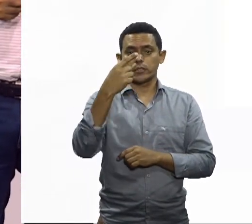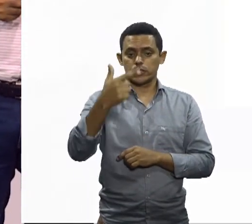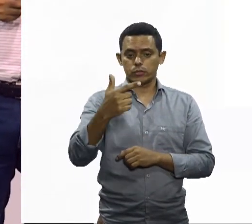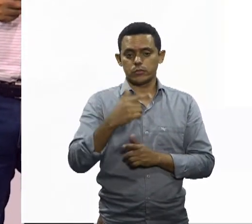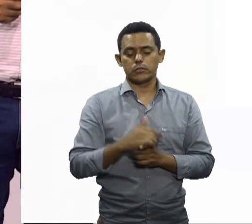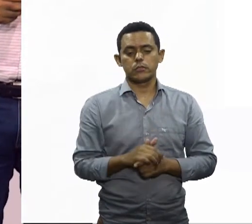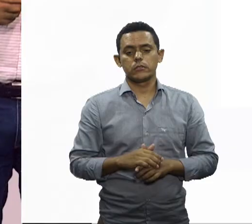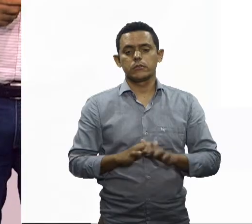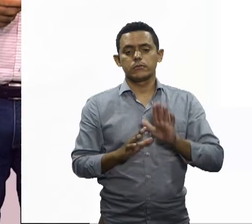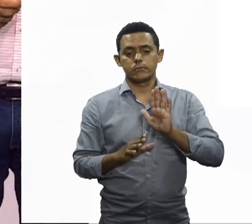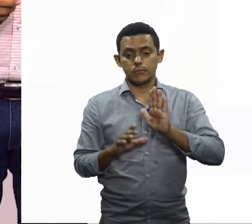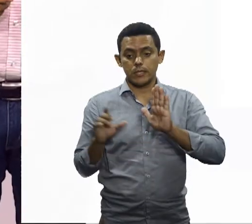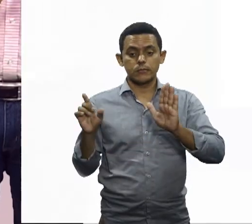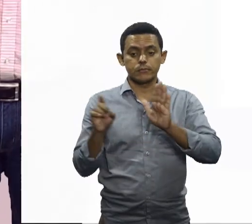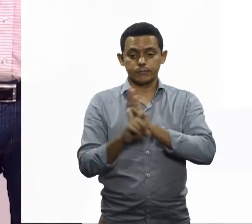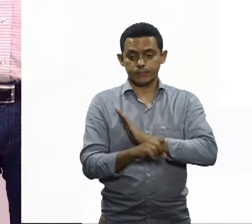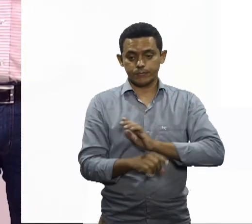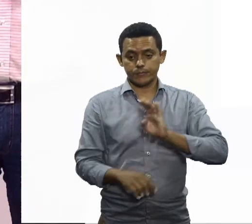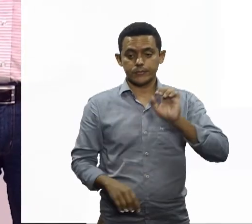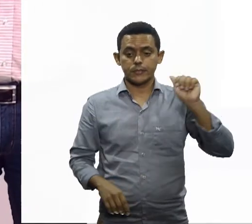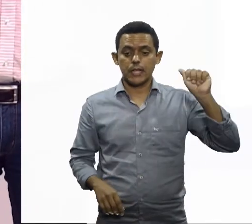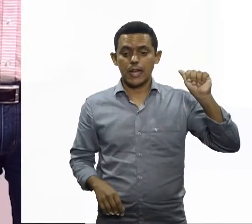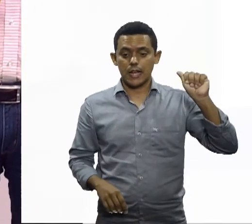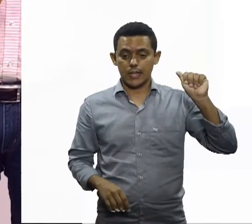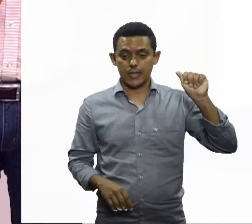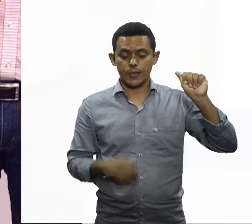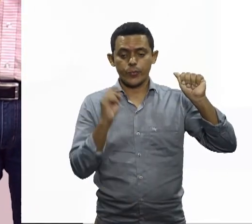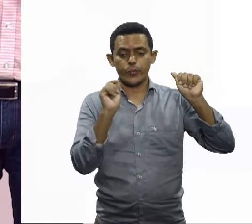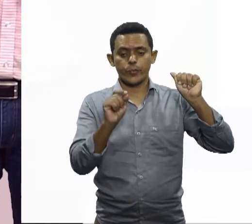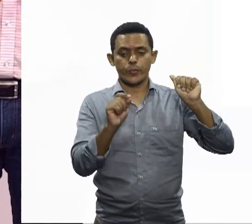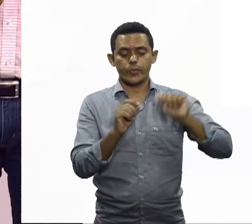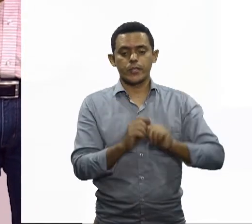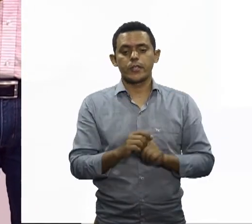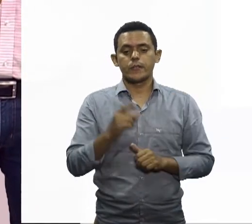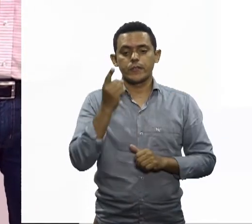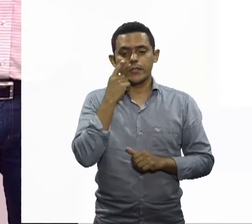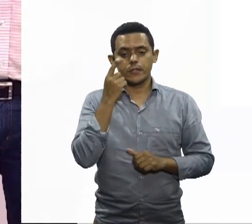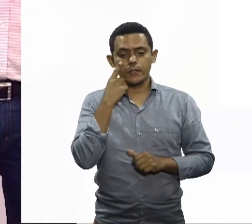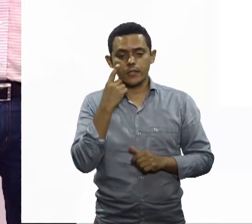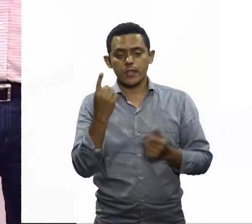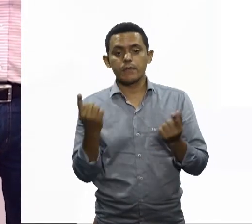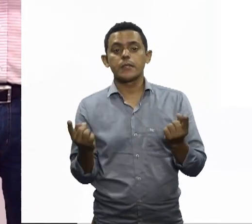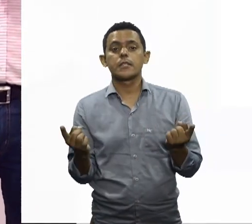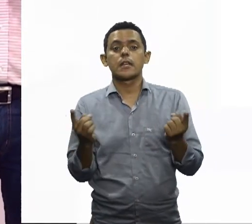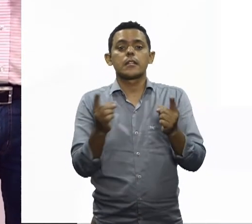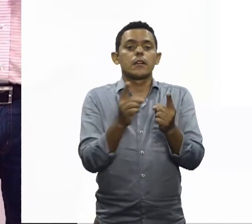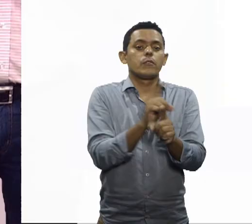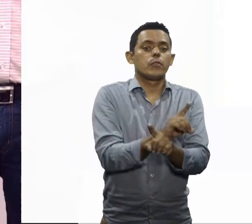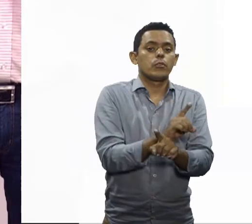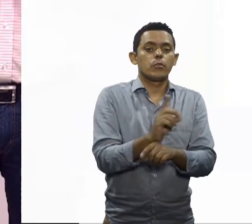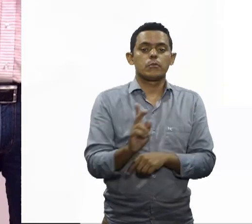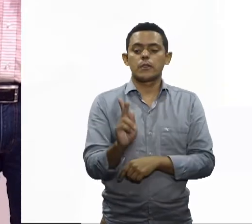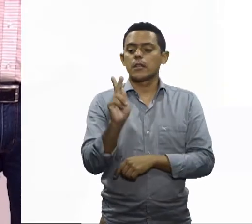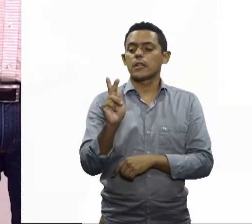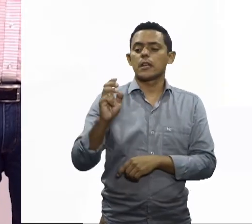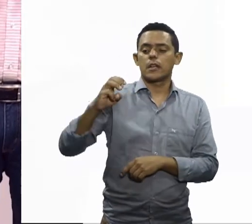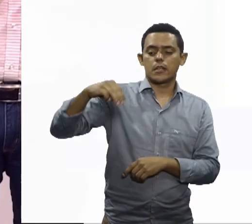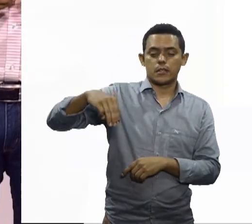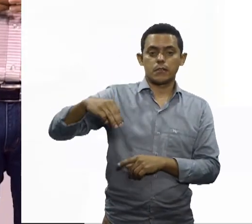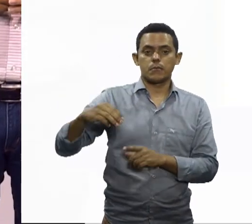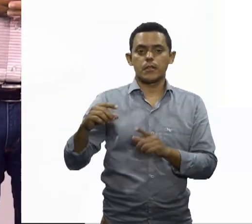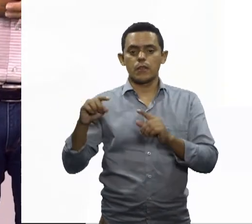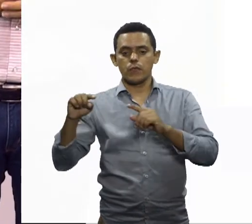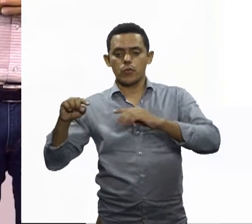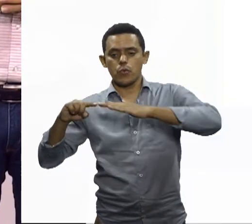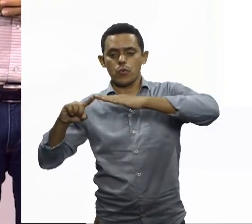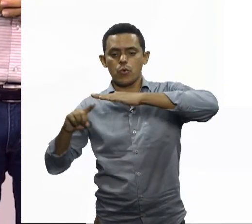A, ele pede o seguinte. Ele pede que você pegue essa medida, transforme em quilômetros. Então, para isso, eu coloquei